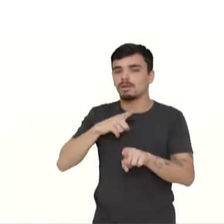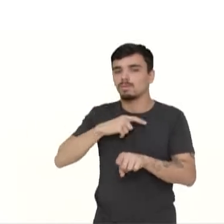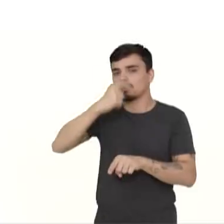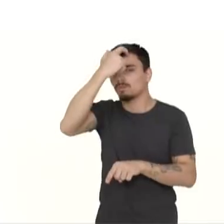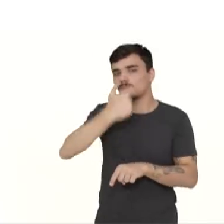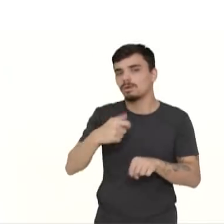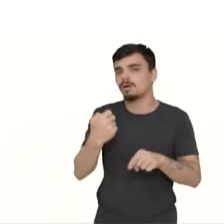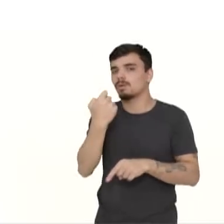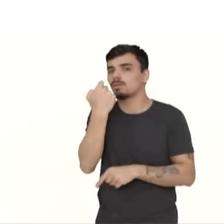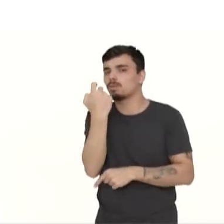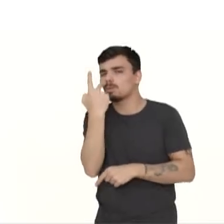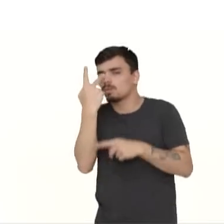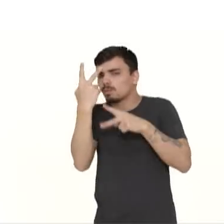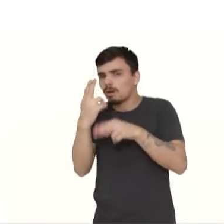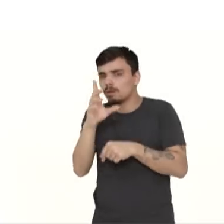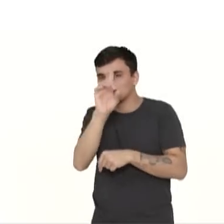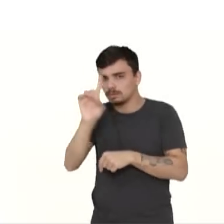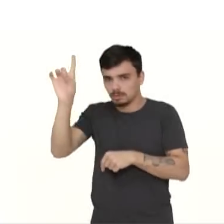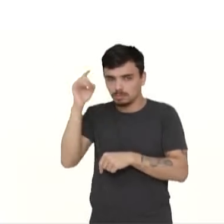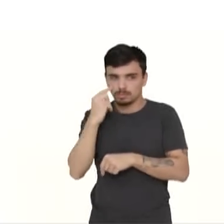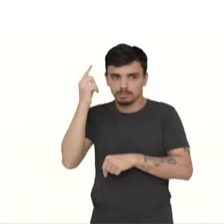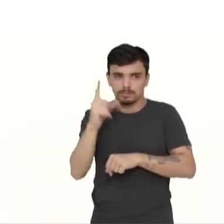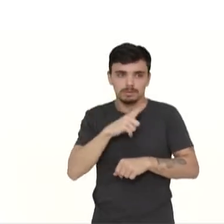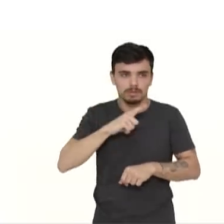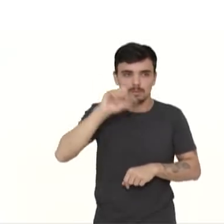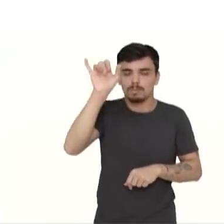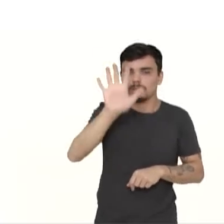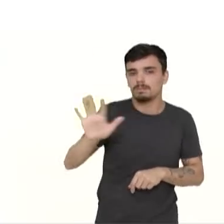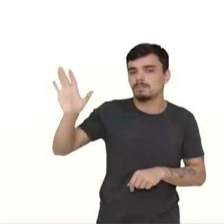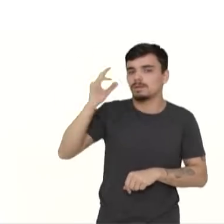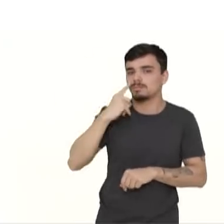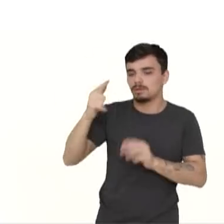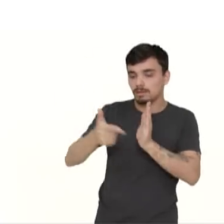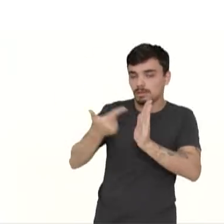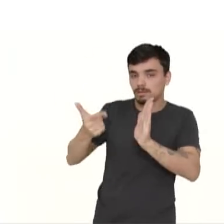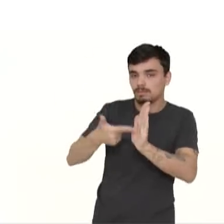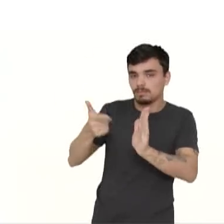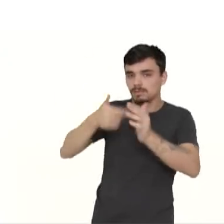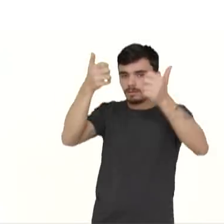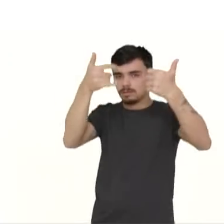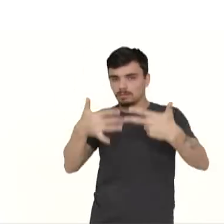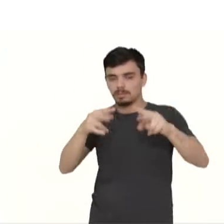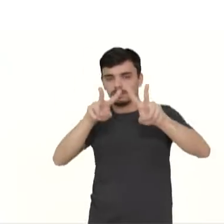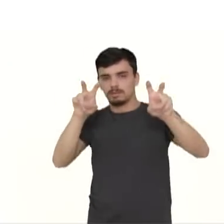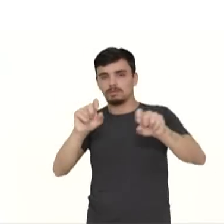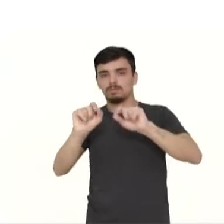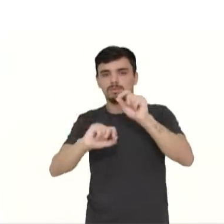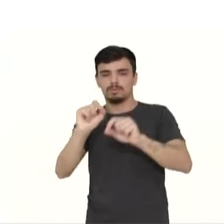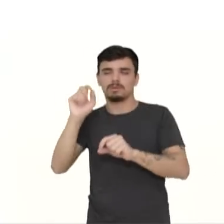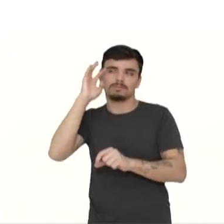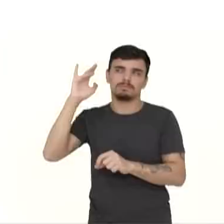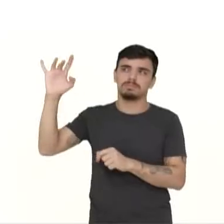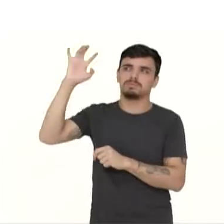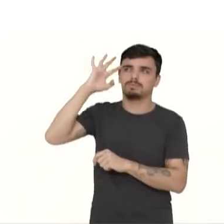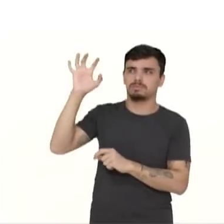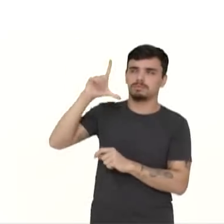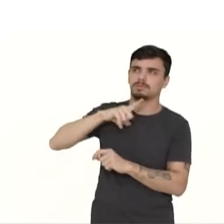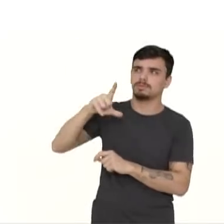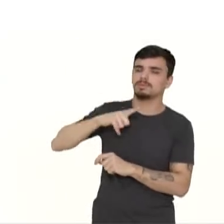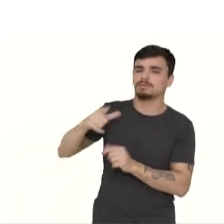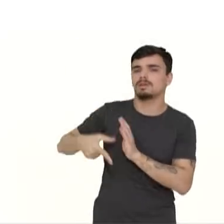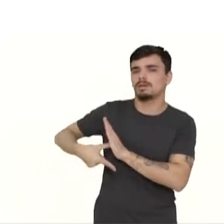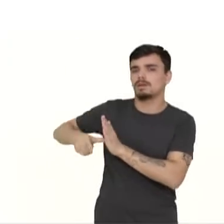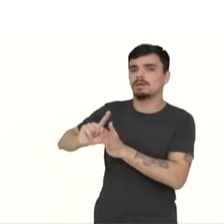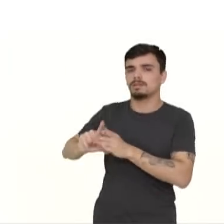quase sagrado, né? Aqui eu trouxe para vocês uma imagem de um livro que vai falar sobre esse imaginário que